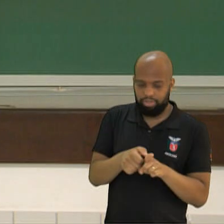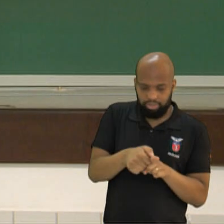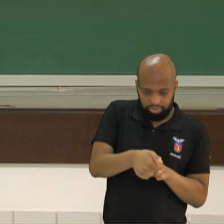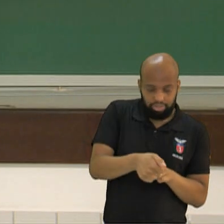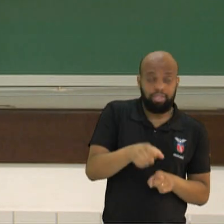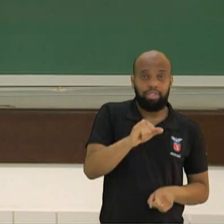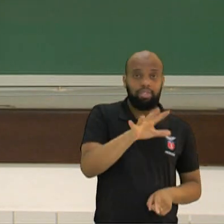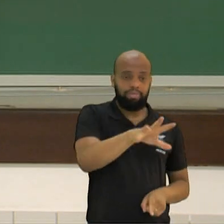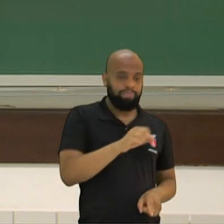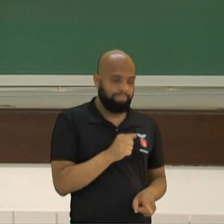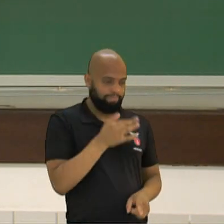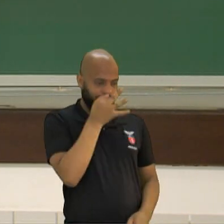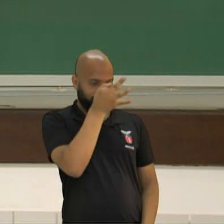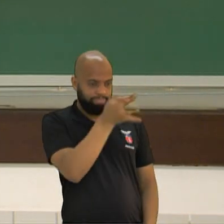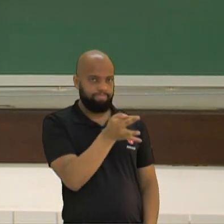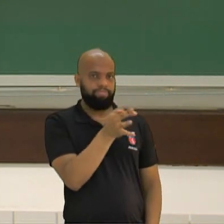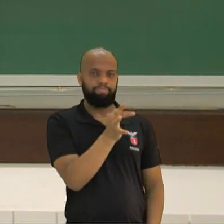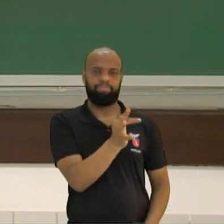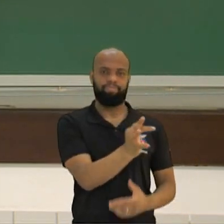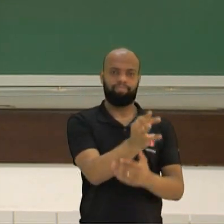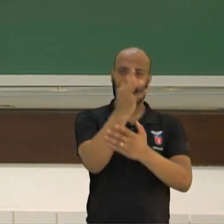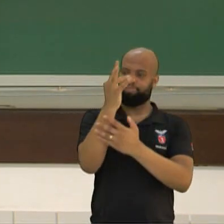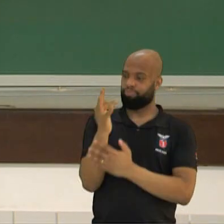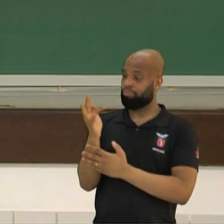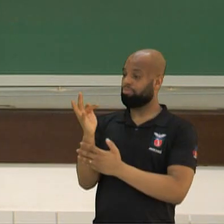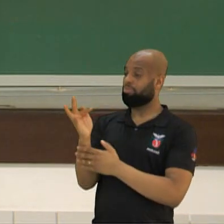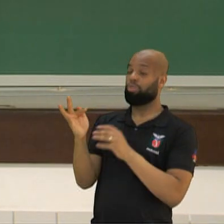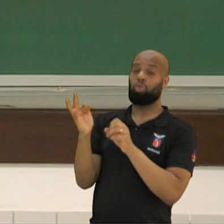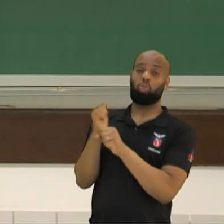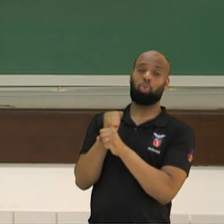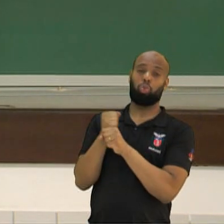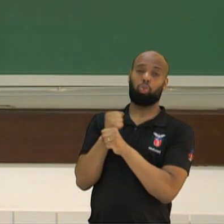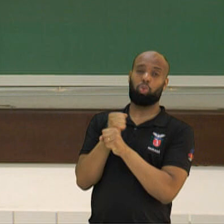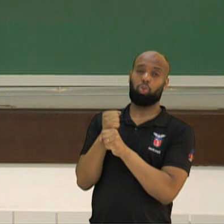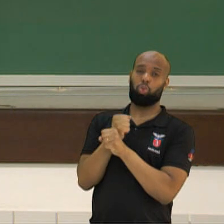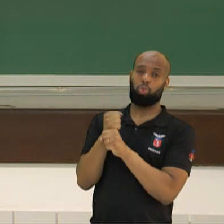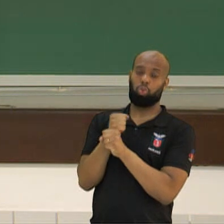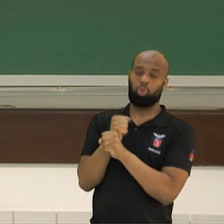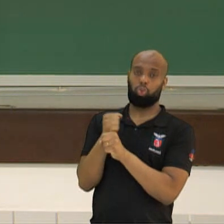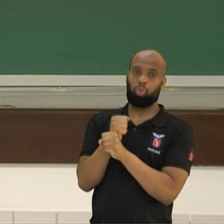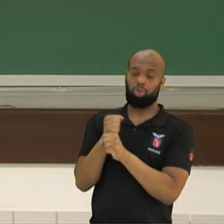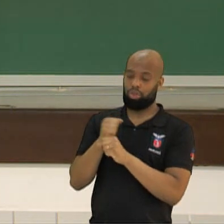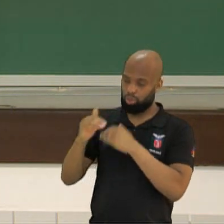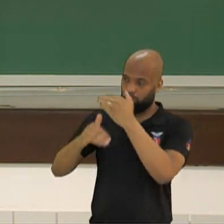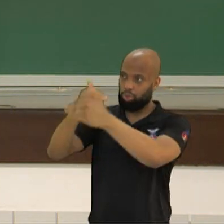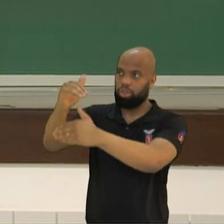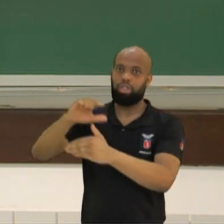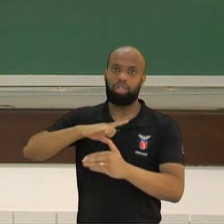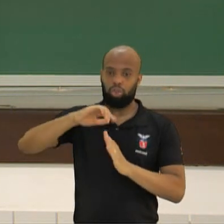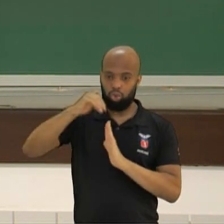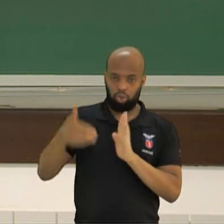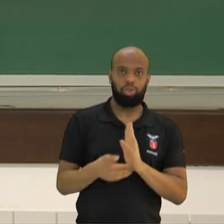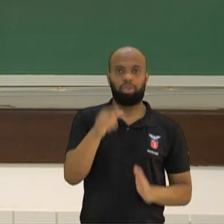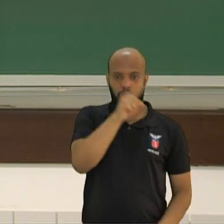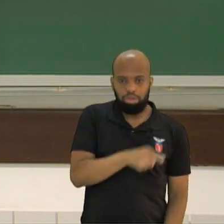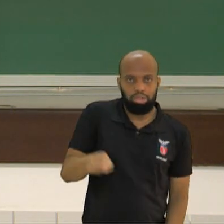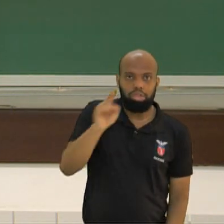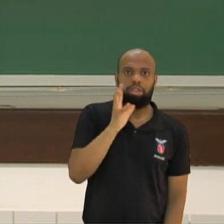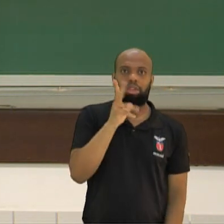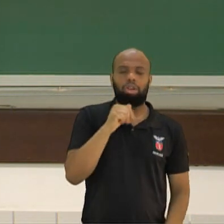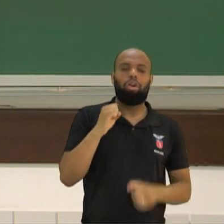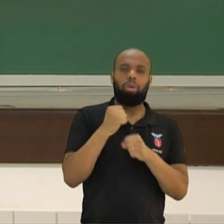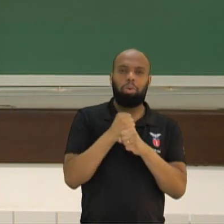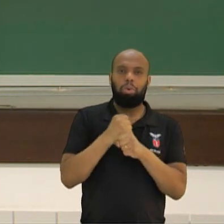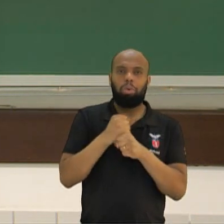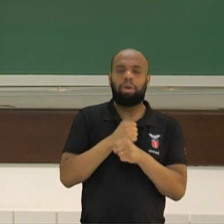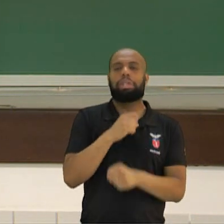ele pegasse uma planta que demorasse lá anos e anos para se cultivar, para se desenvolver, todo o ciclo dela demorasse anos e anos,